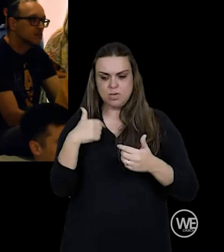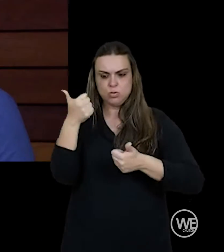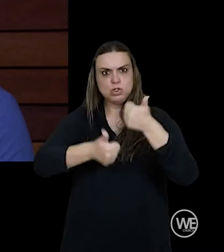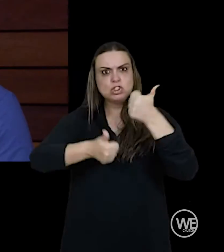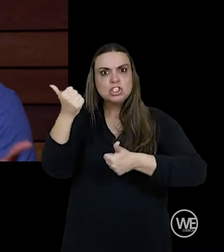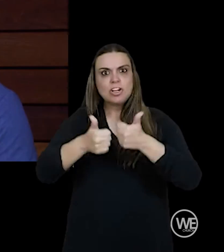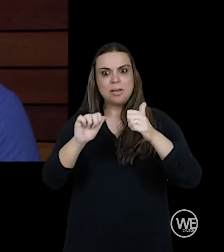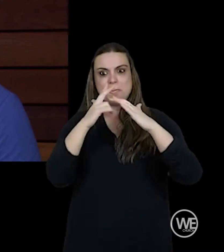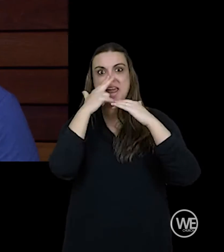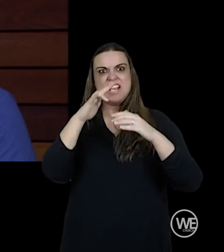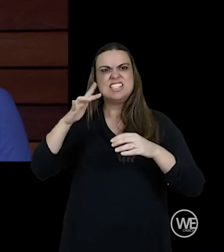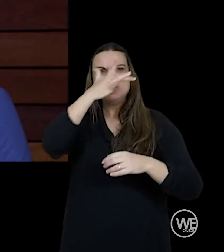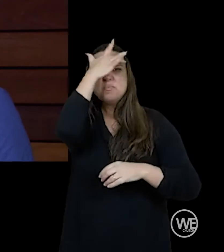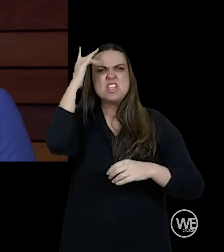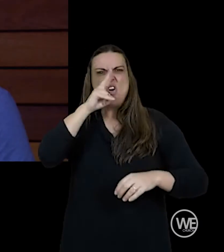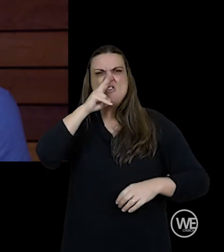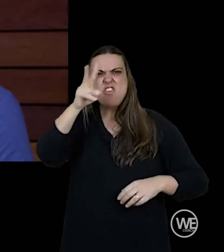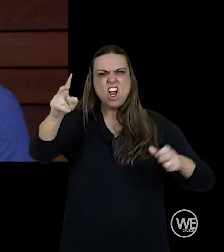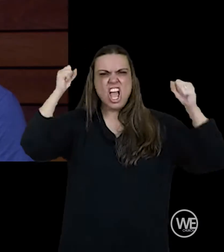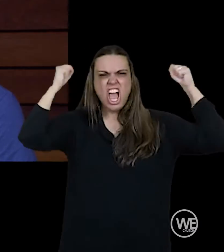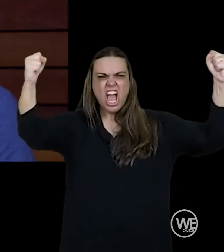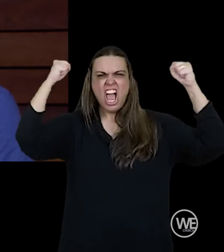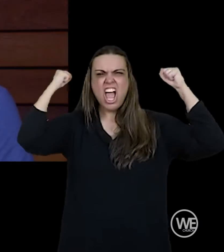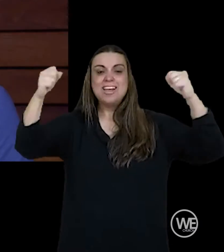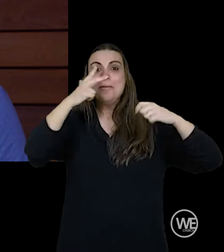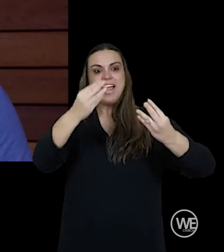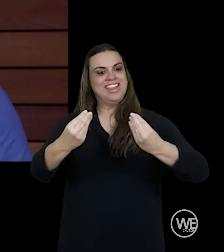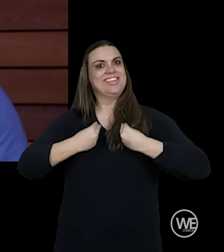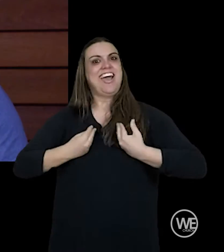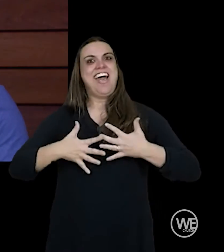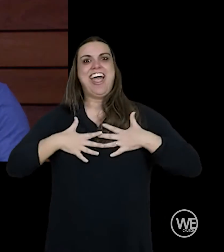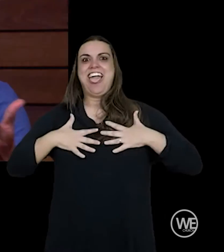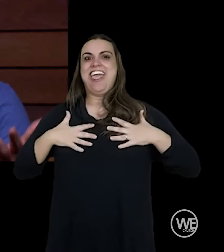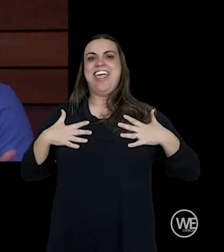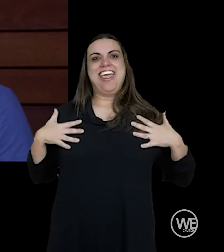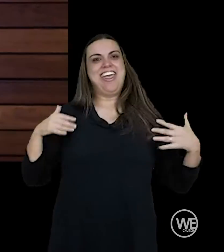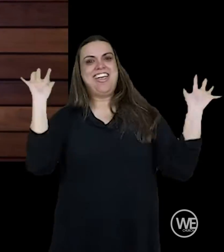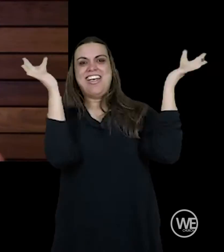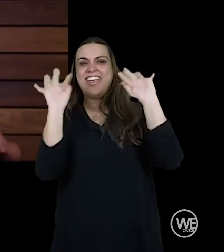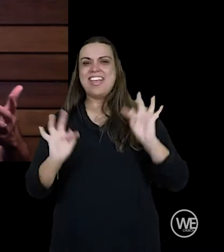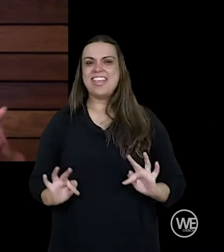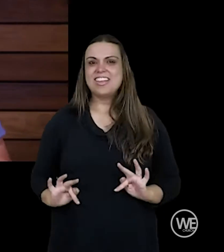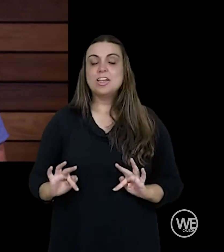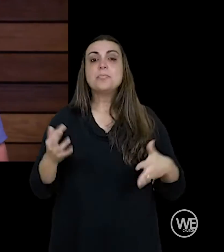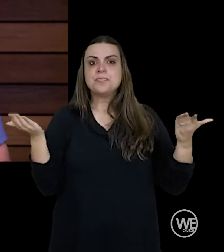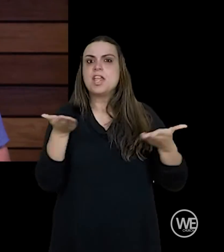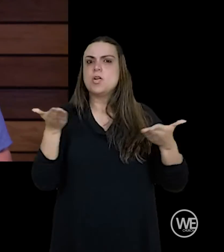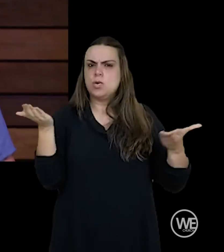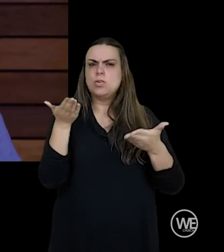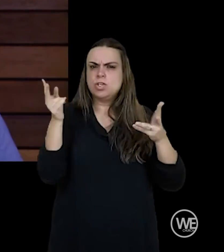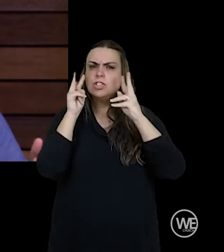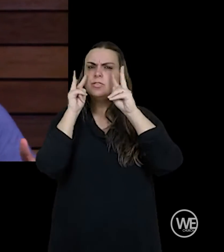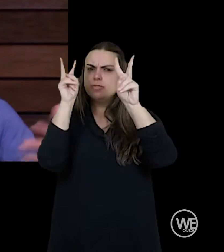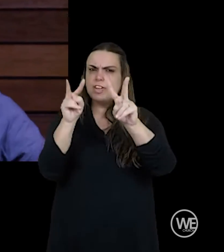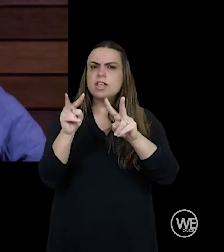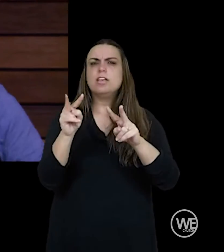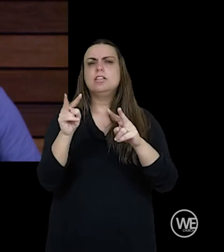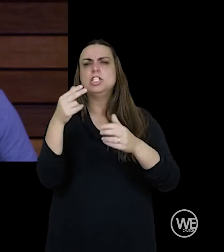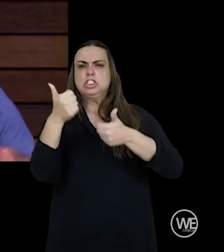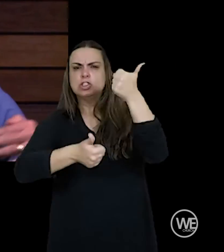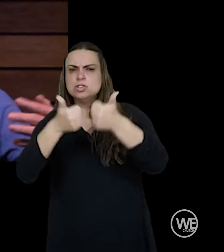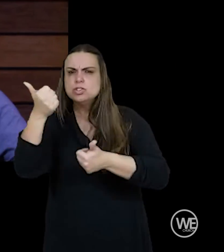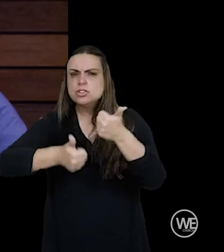mais gente tinha no campo, mais a gente se sentia feliz, né? Hoje a gente vê alguns acontecimentos,